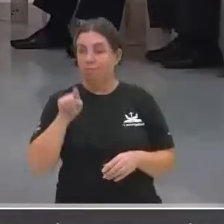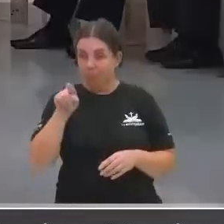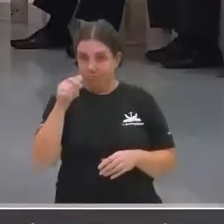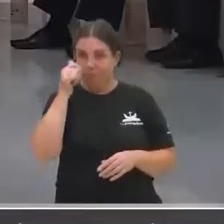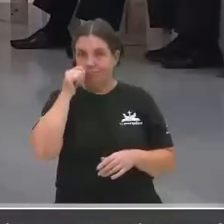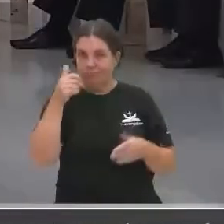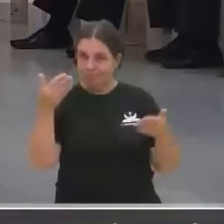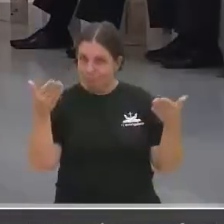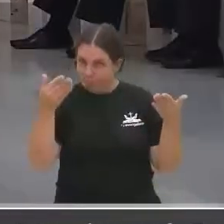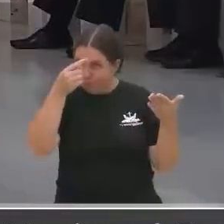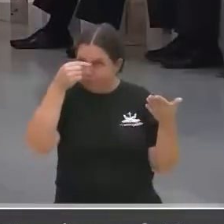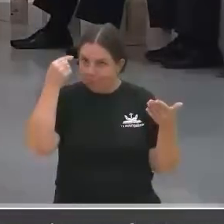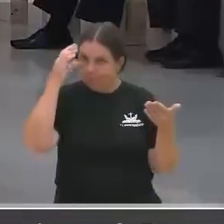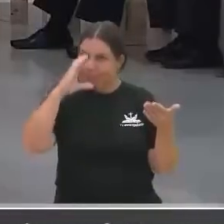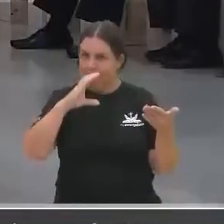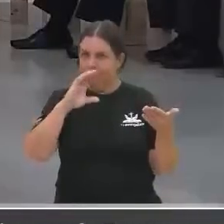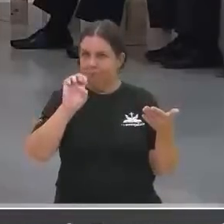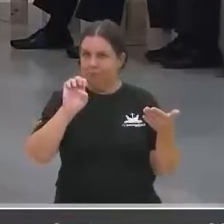sim